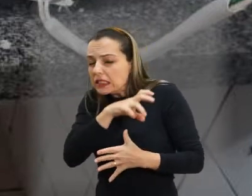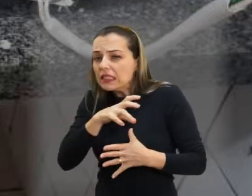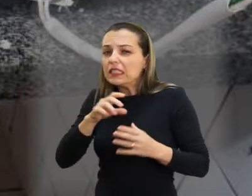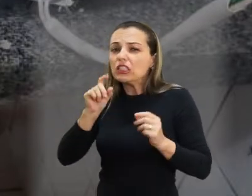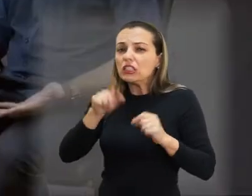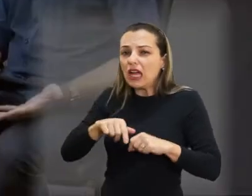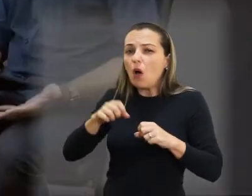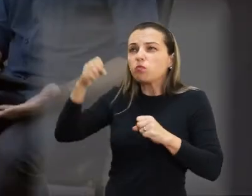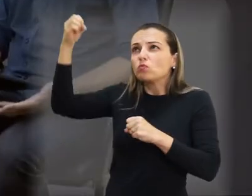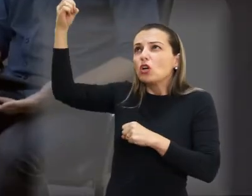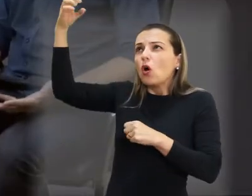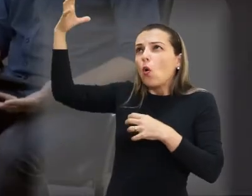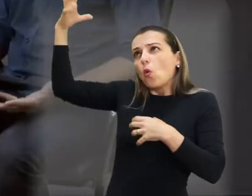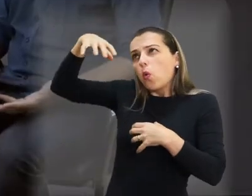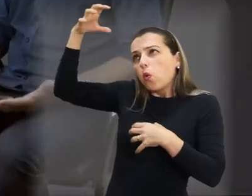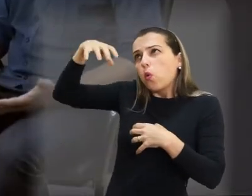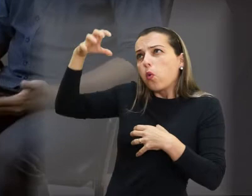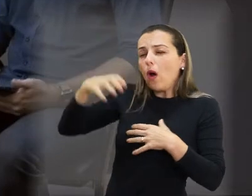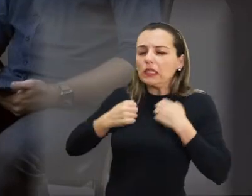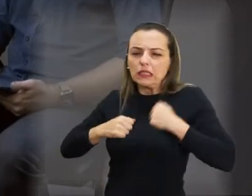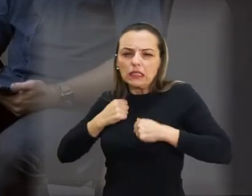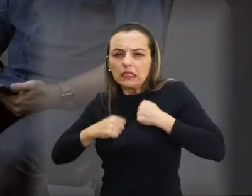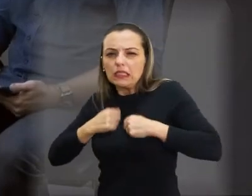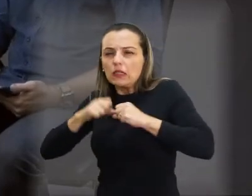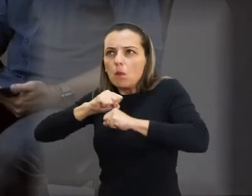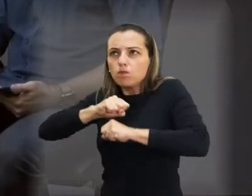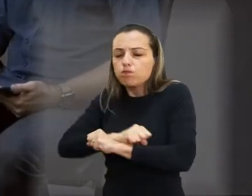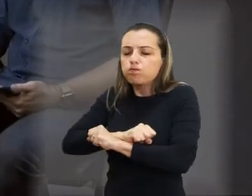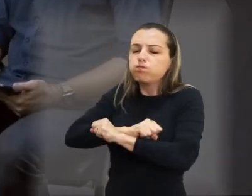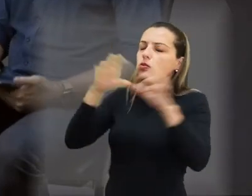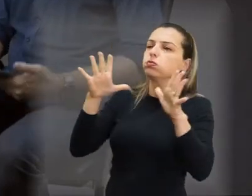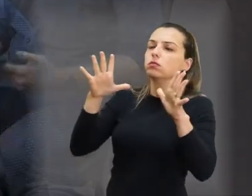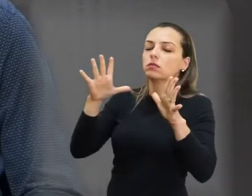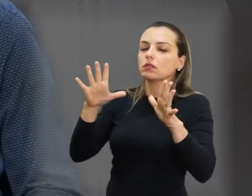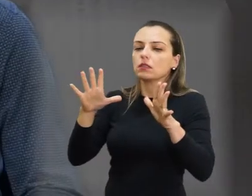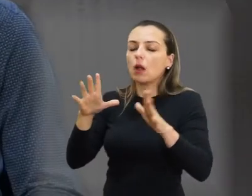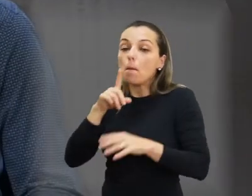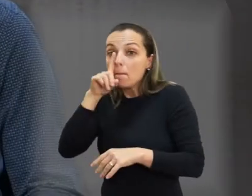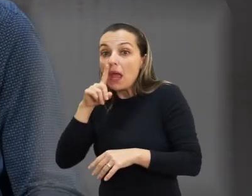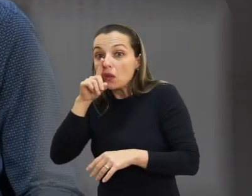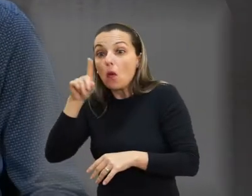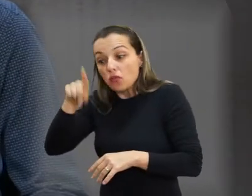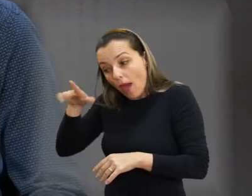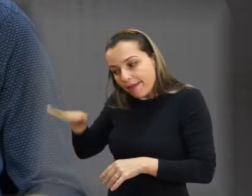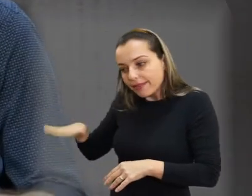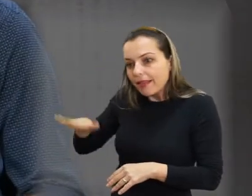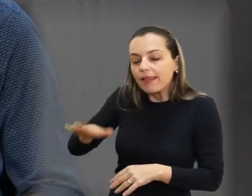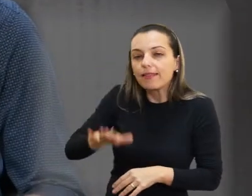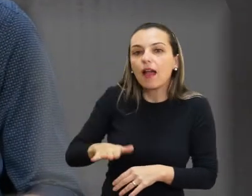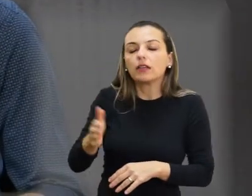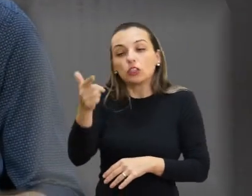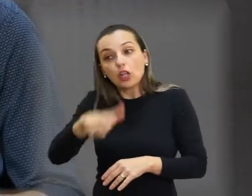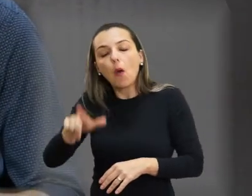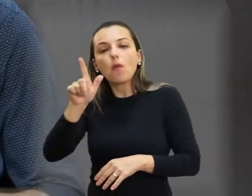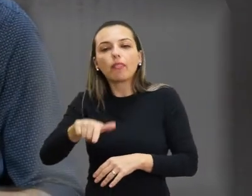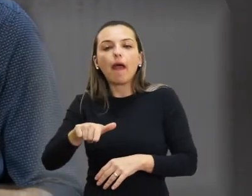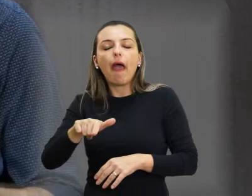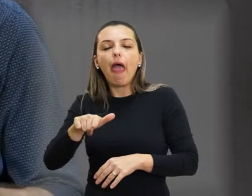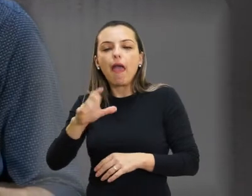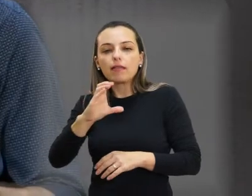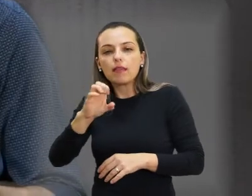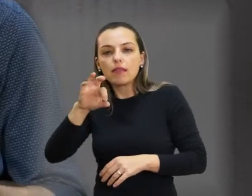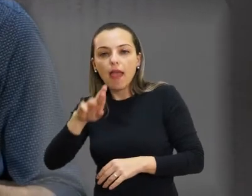coisas importantíssimas para até salvar vidas das crianças, né? Nessa outra aí foi a ausência de